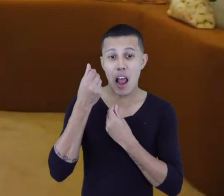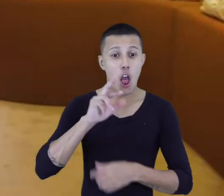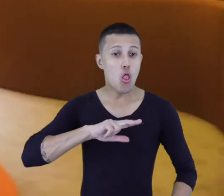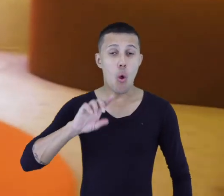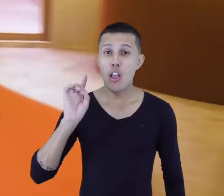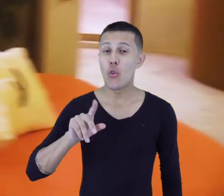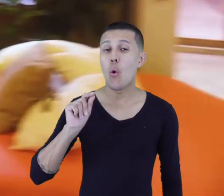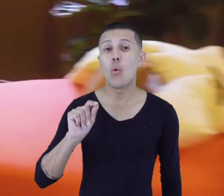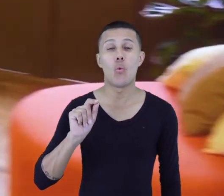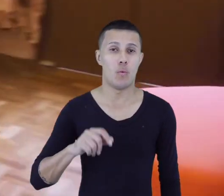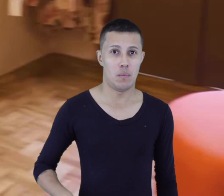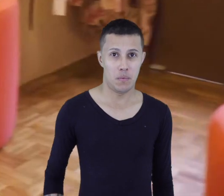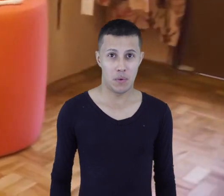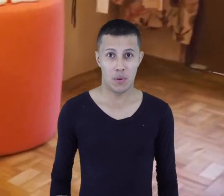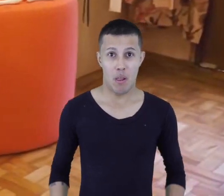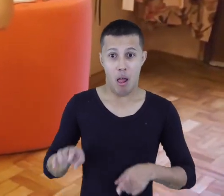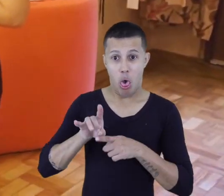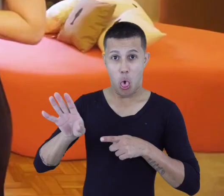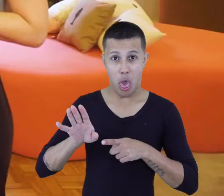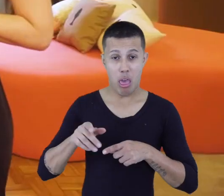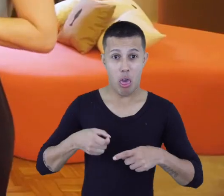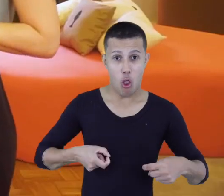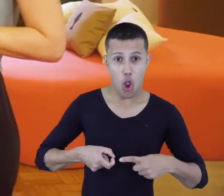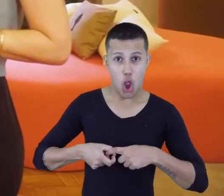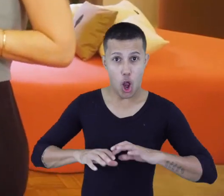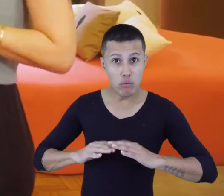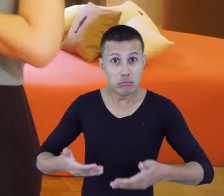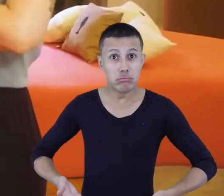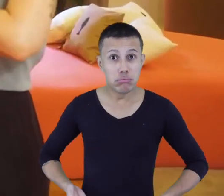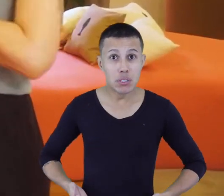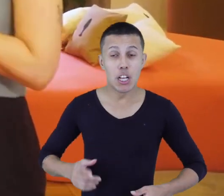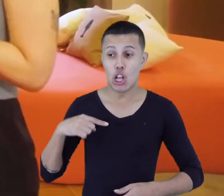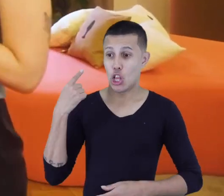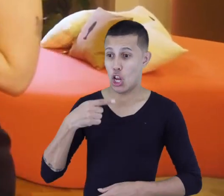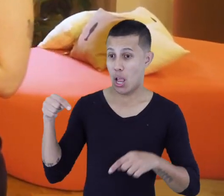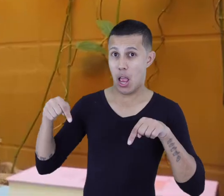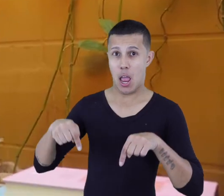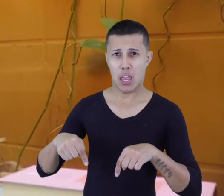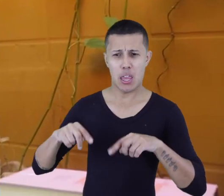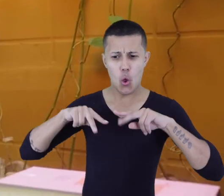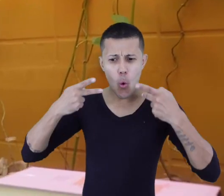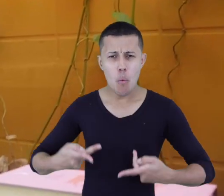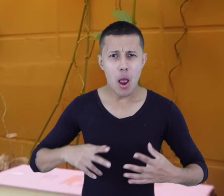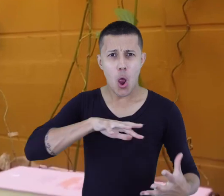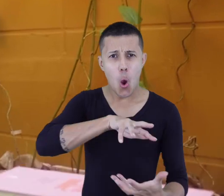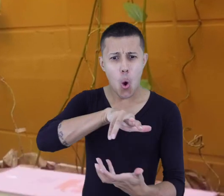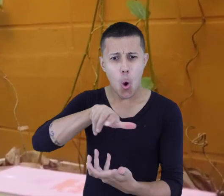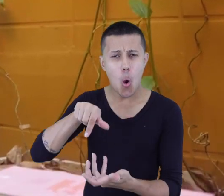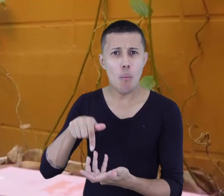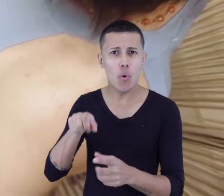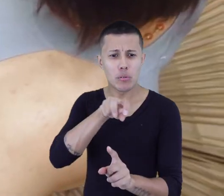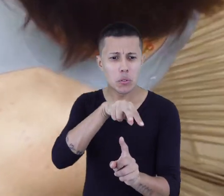Sexualidade não é só sobre coito e fecundação, né? E a gente chega aqui como humanidade, como mundo, com